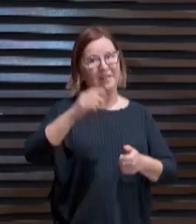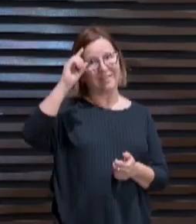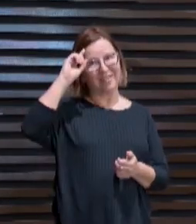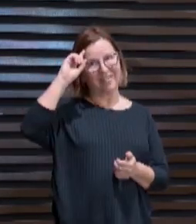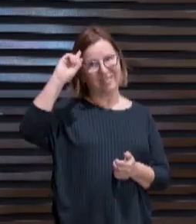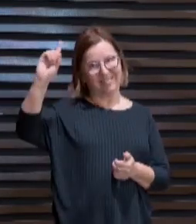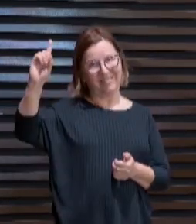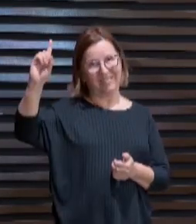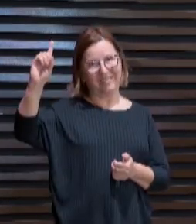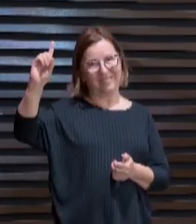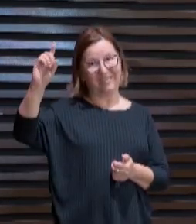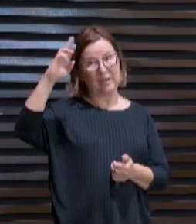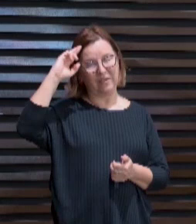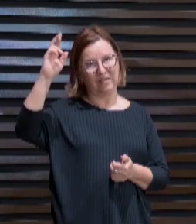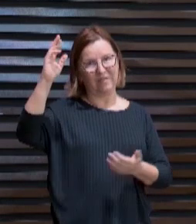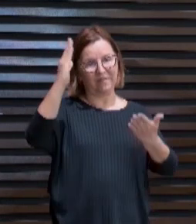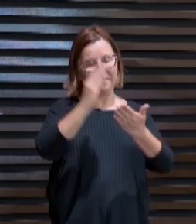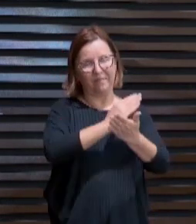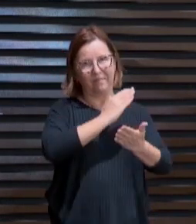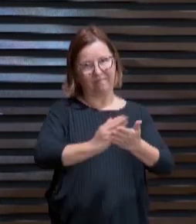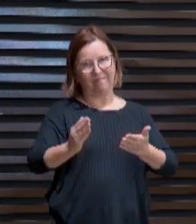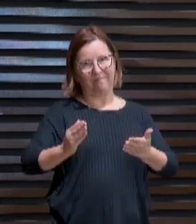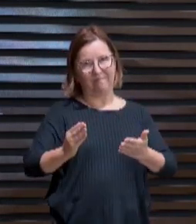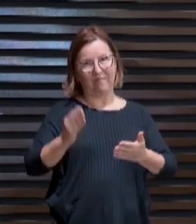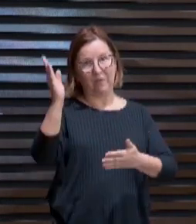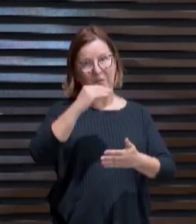o Senhor separará o joio do trigo.